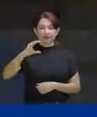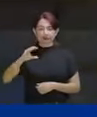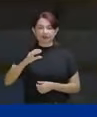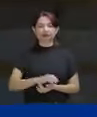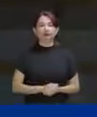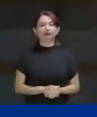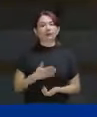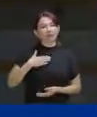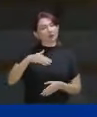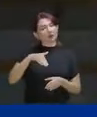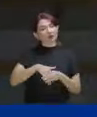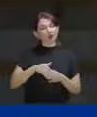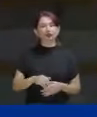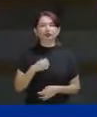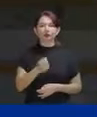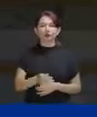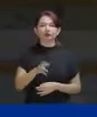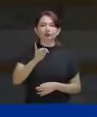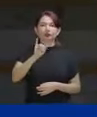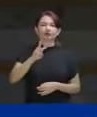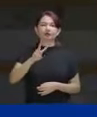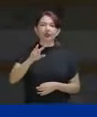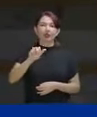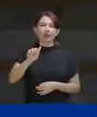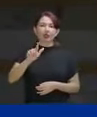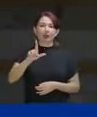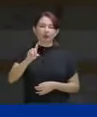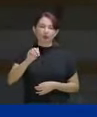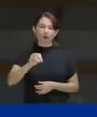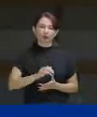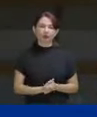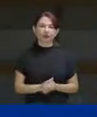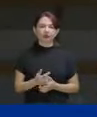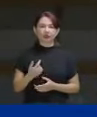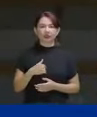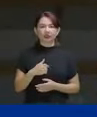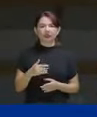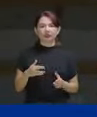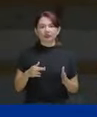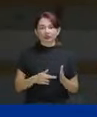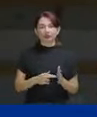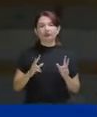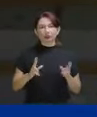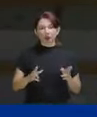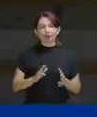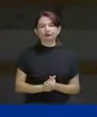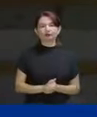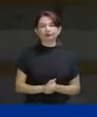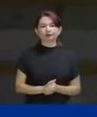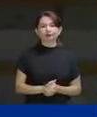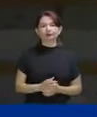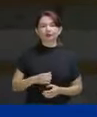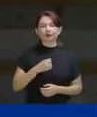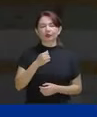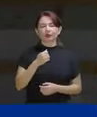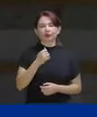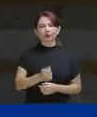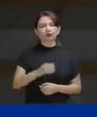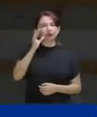voto. Rivaldo Valente. Acompanhe, senhor presidente, relator. Luiz Carmo